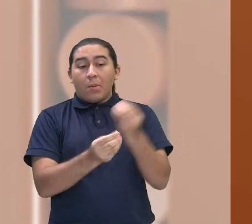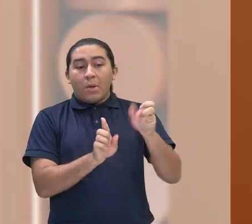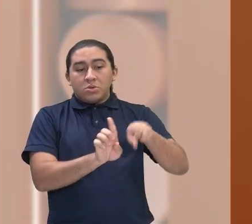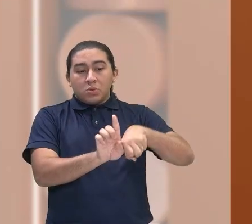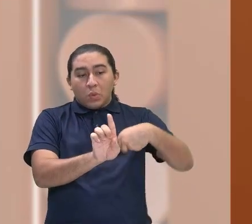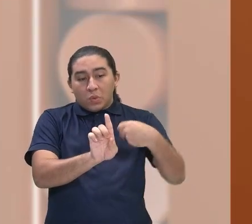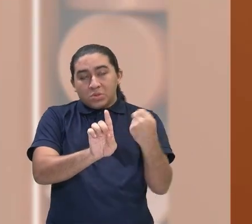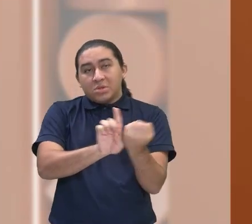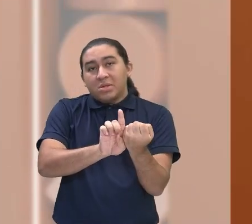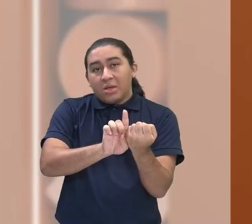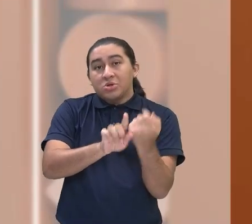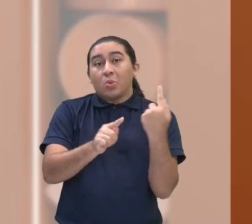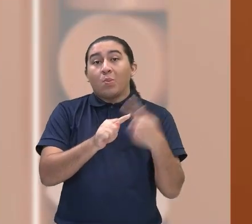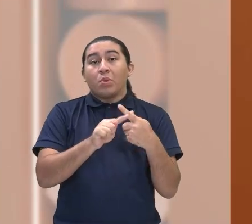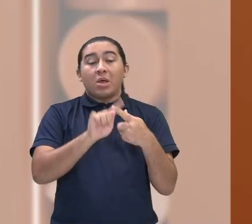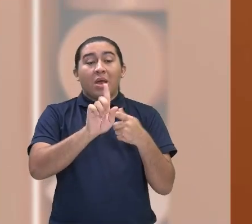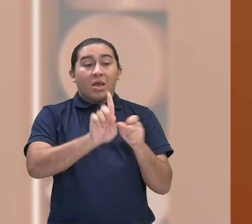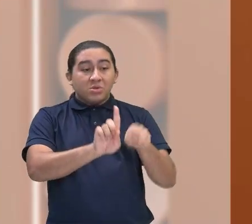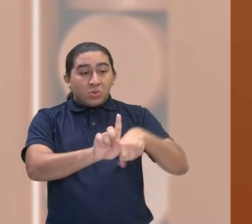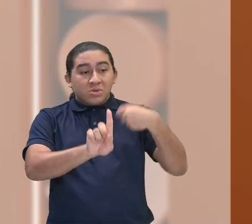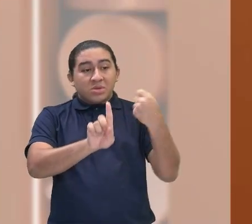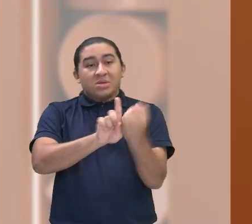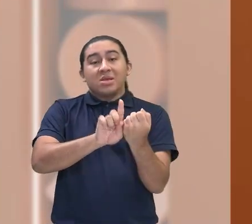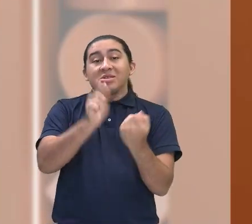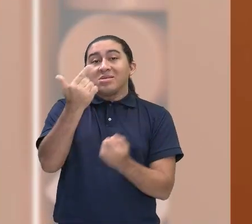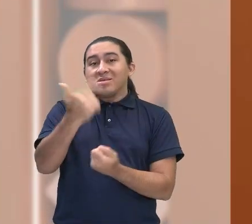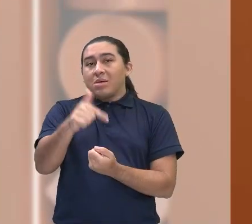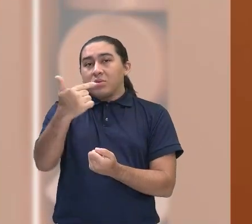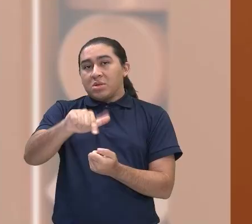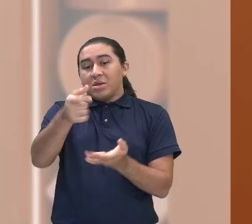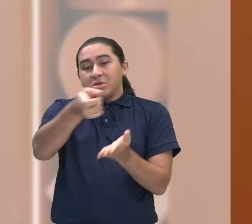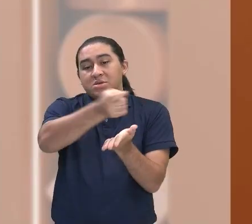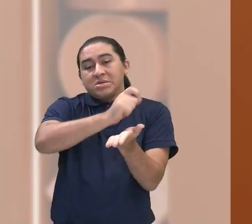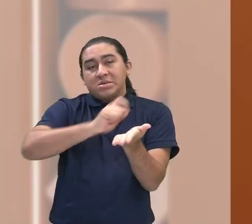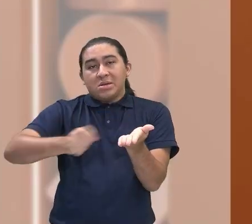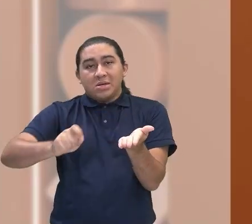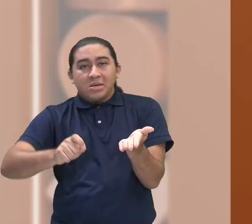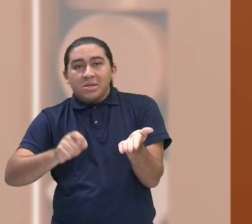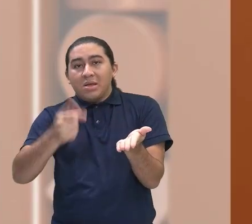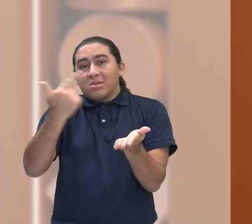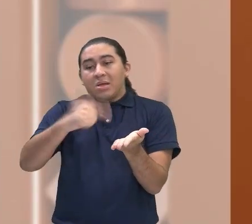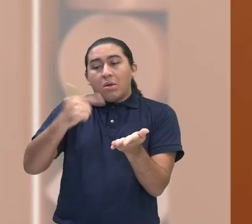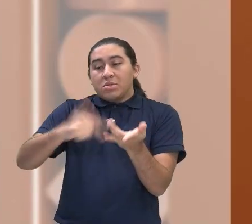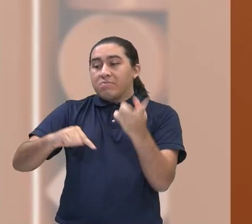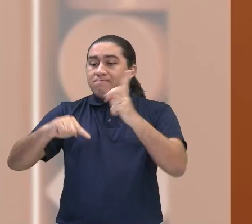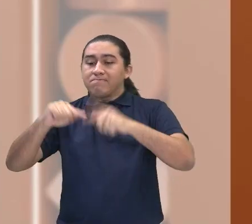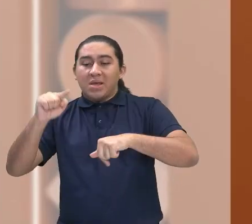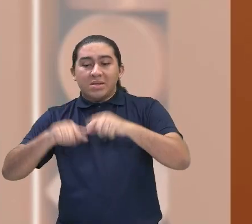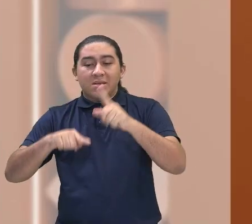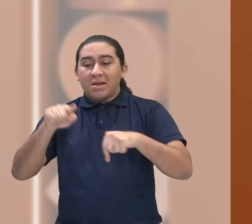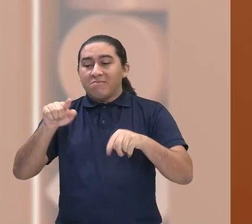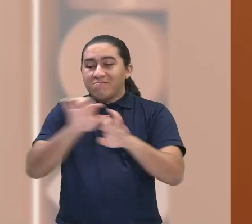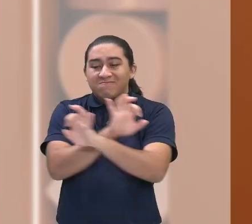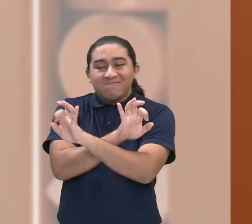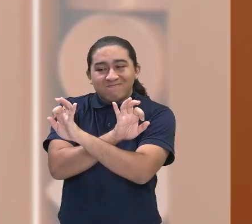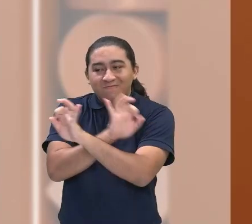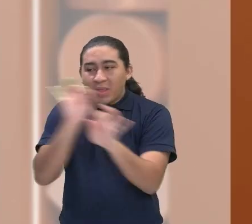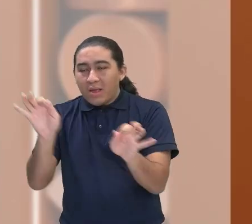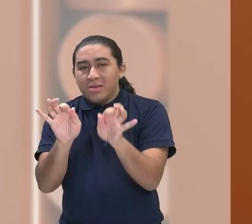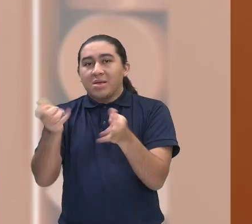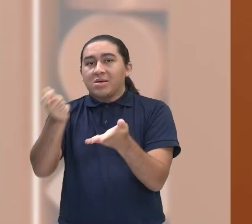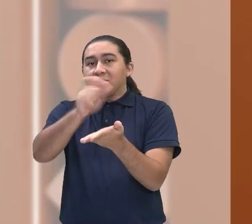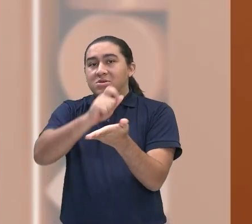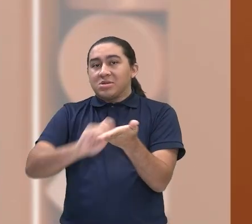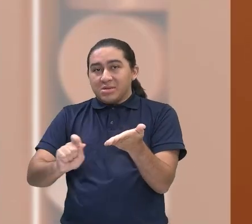fato dela ser ágrafa, né, dela não ter tido, né, elementos